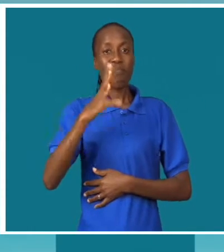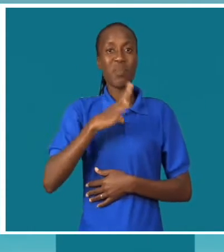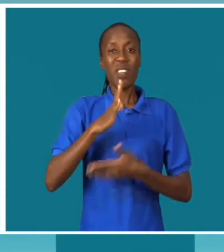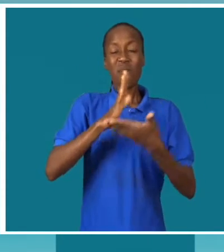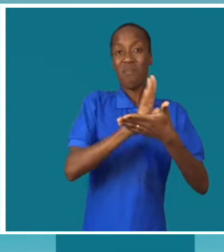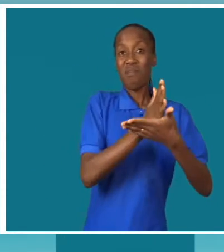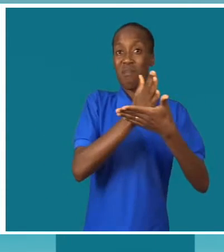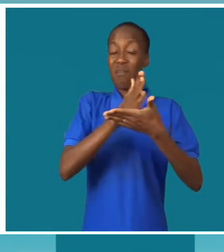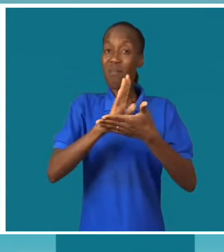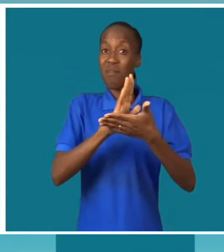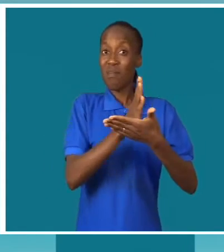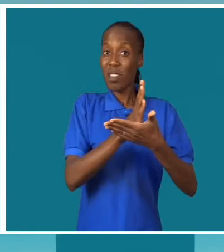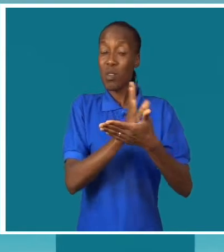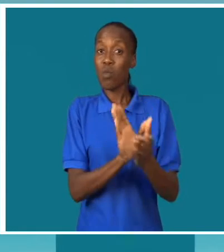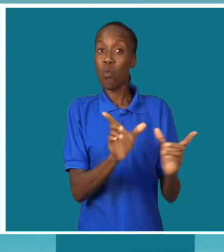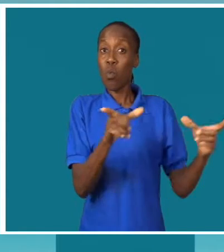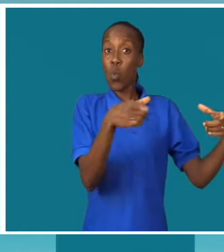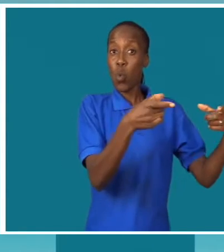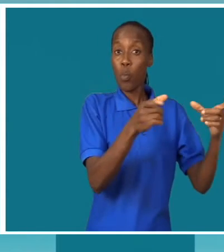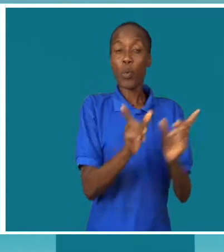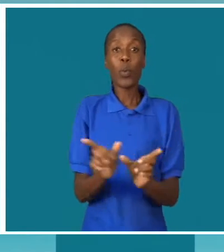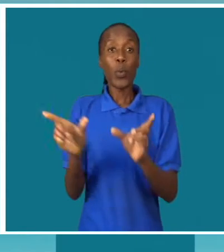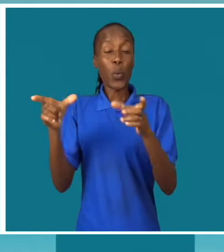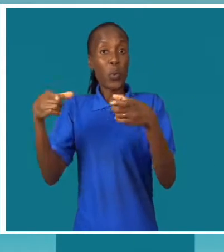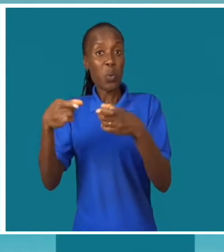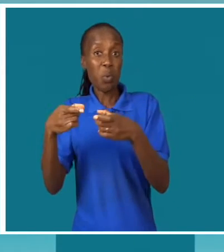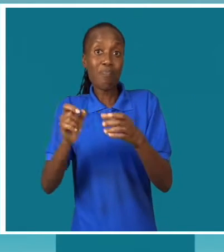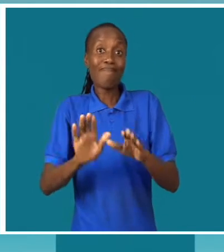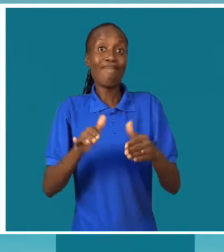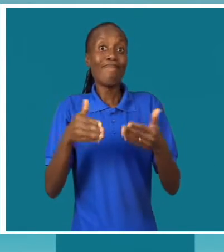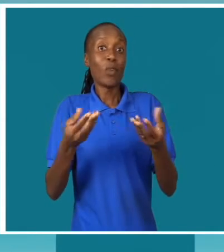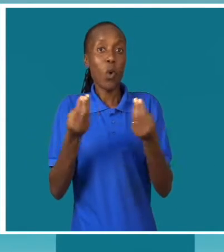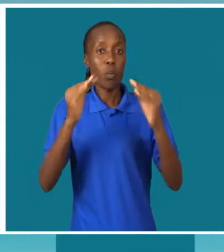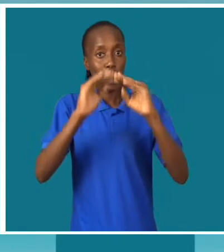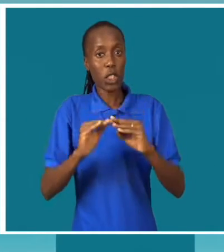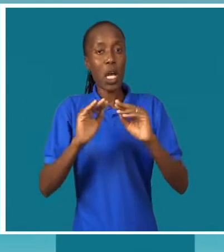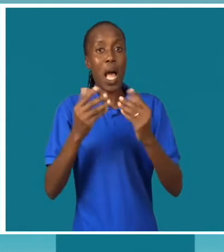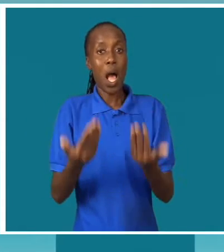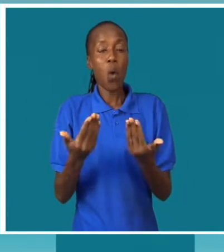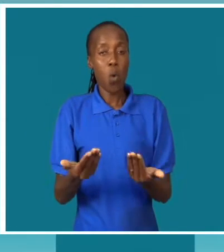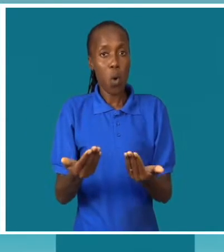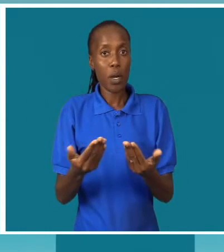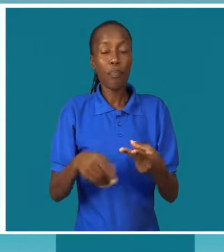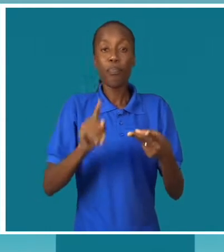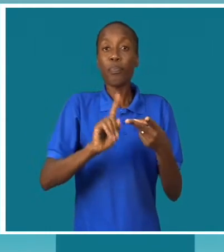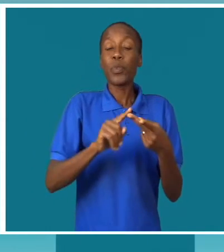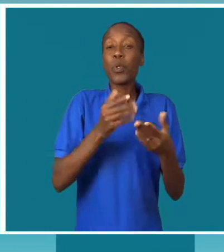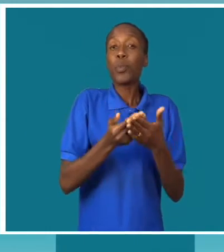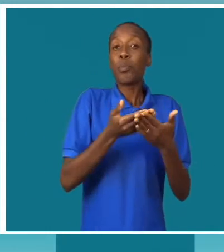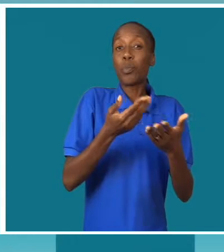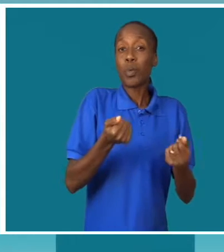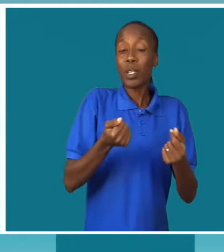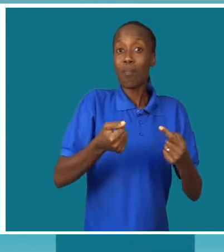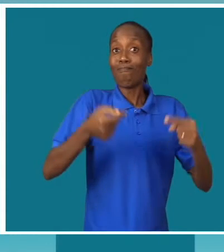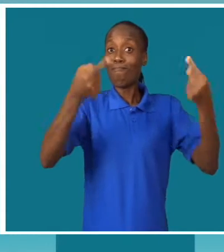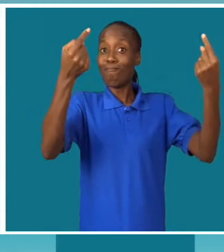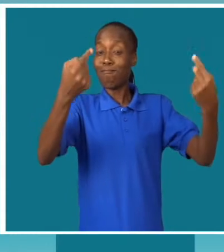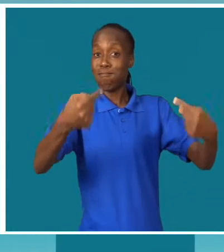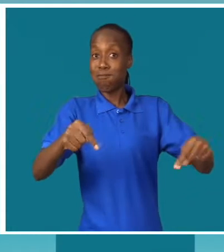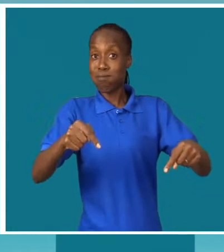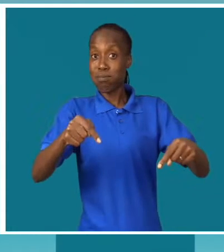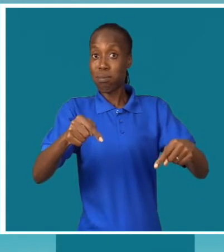dividir os clubes conforme está o atual figurino. Porque, de fato, a